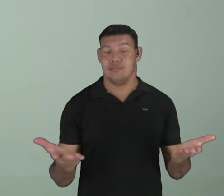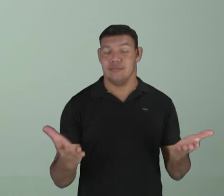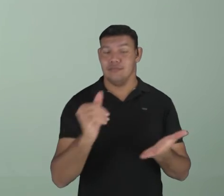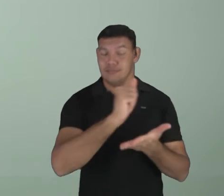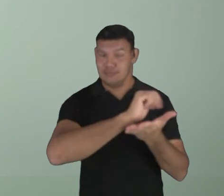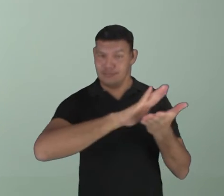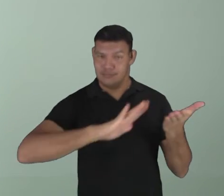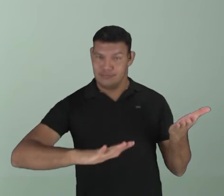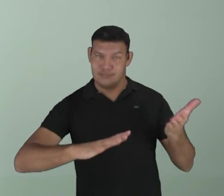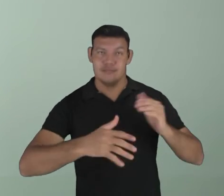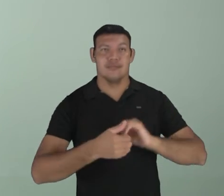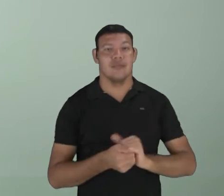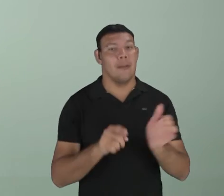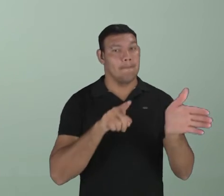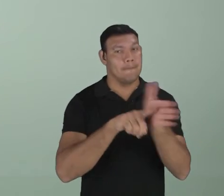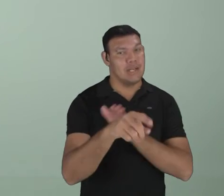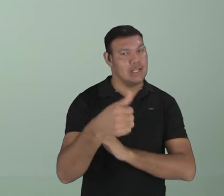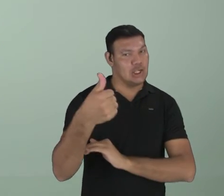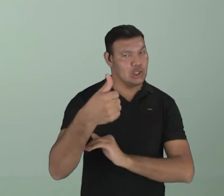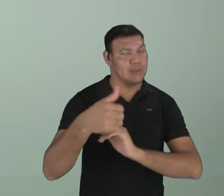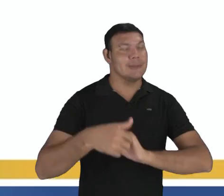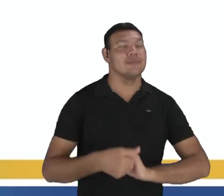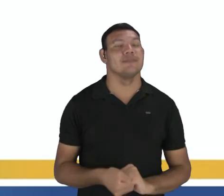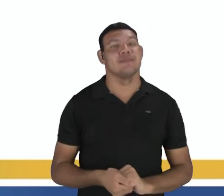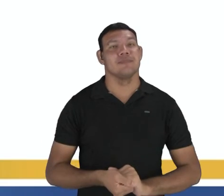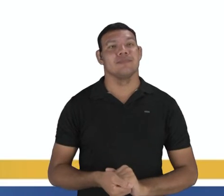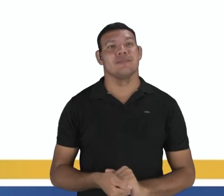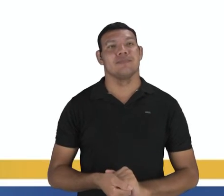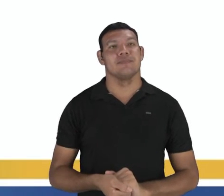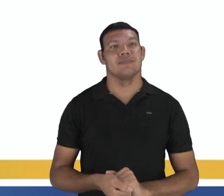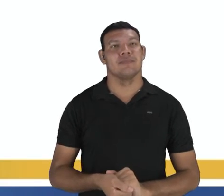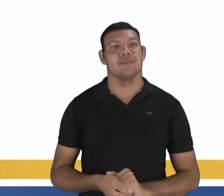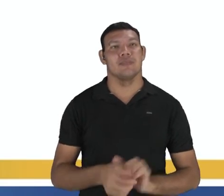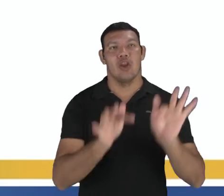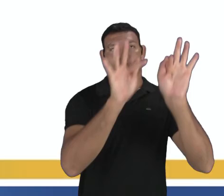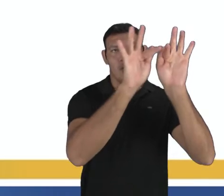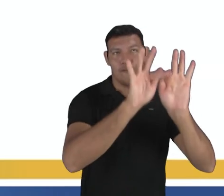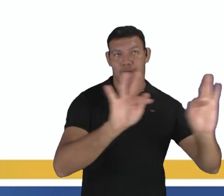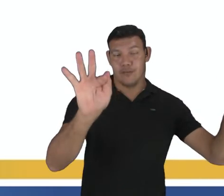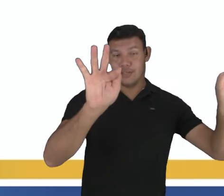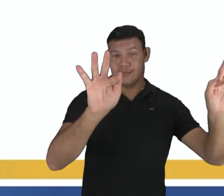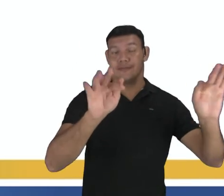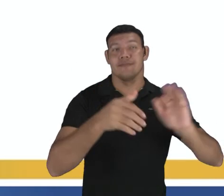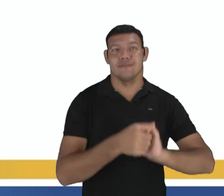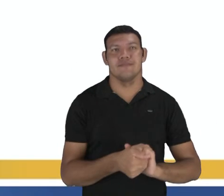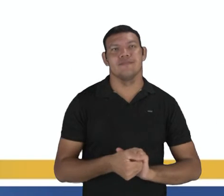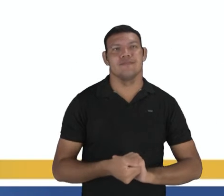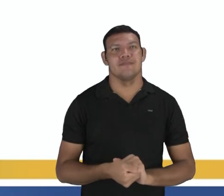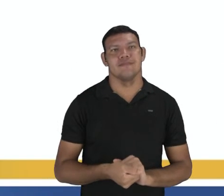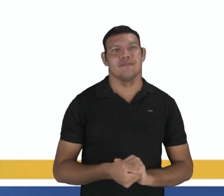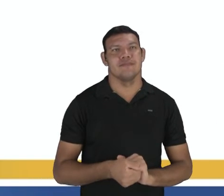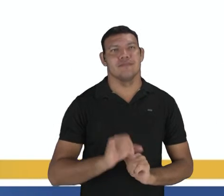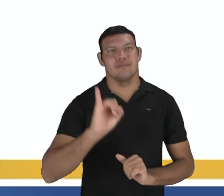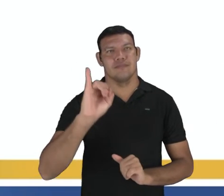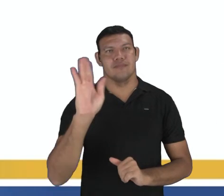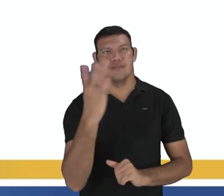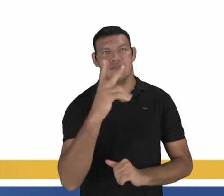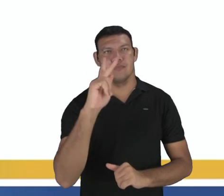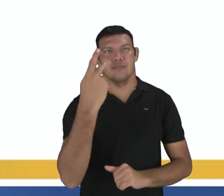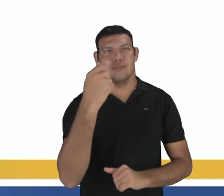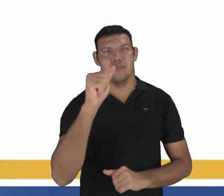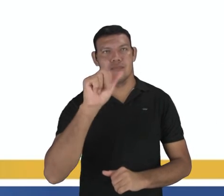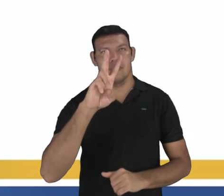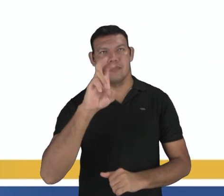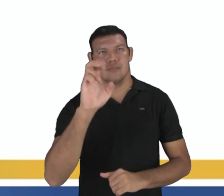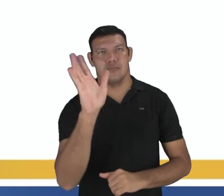para a nossa question 1, questão número 1. A frase I have been living in Rio